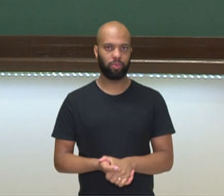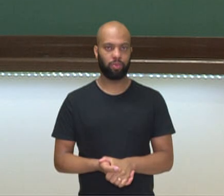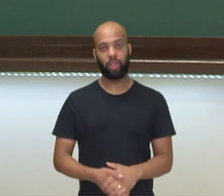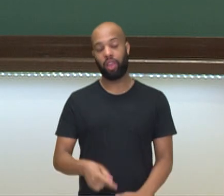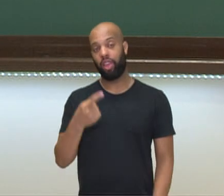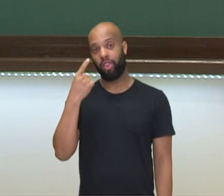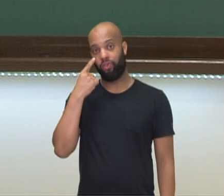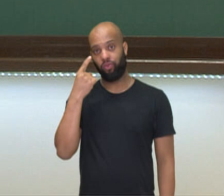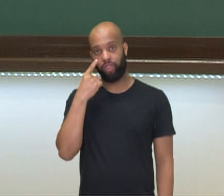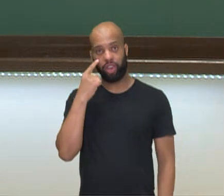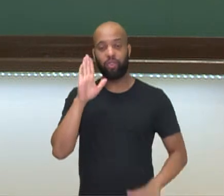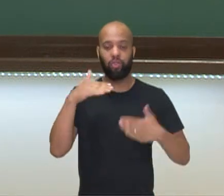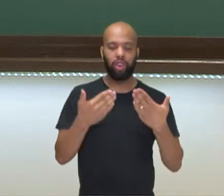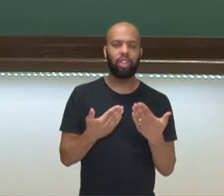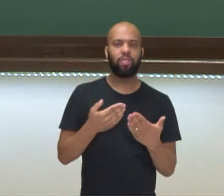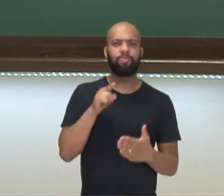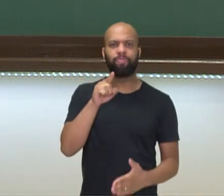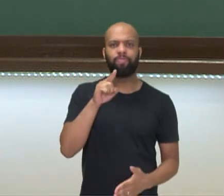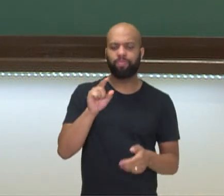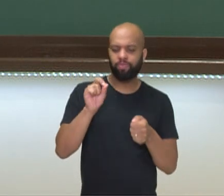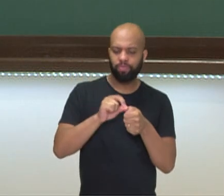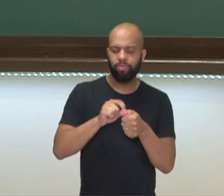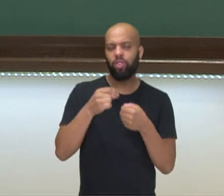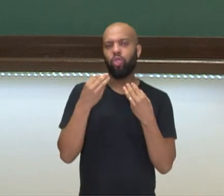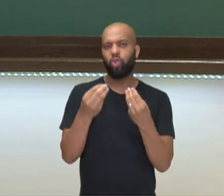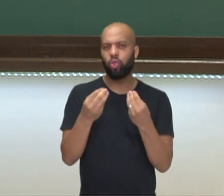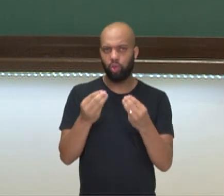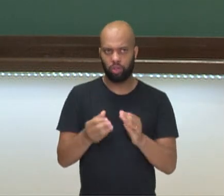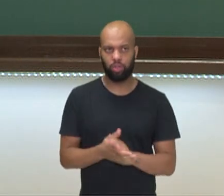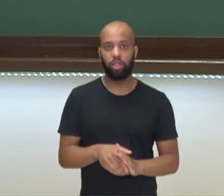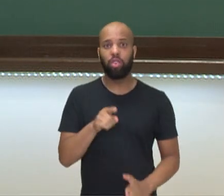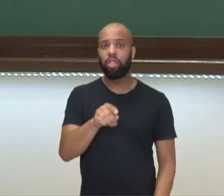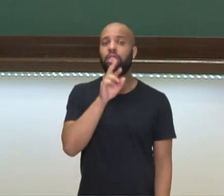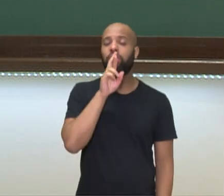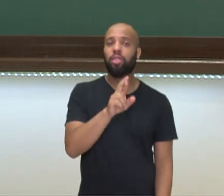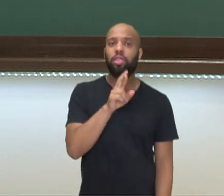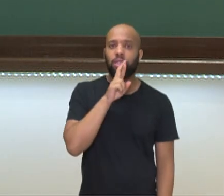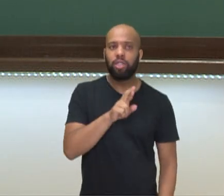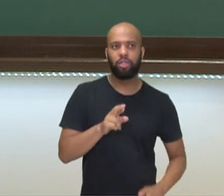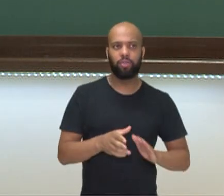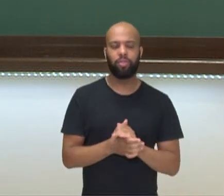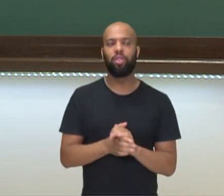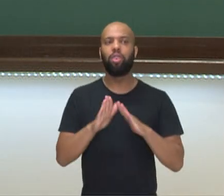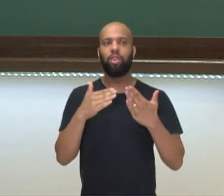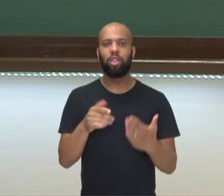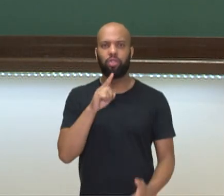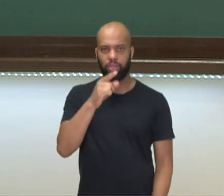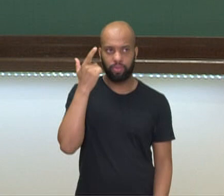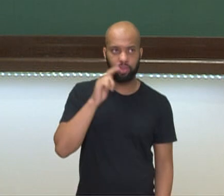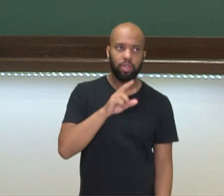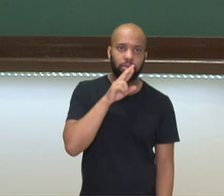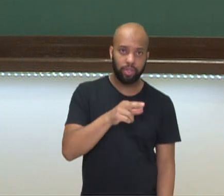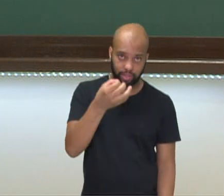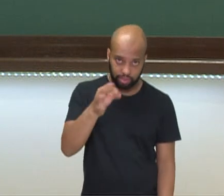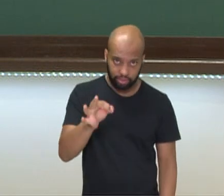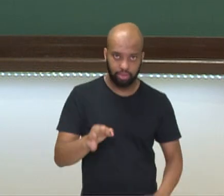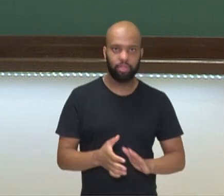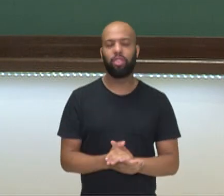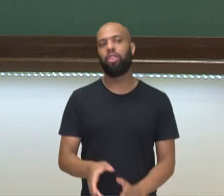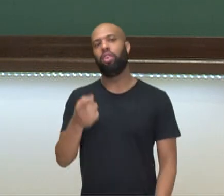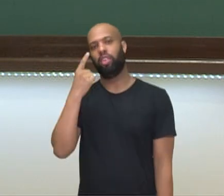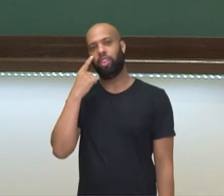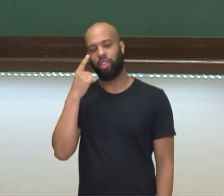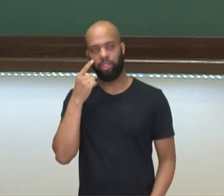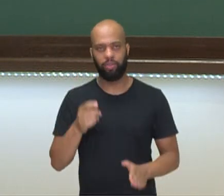A ver? E aí, como é que vocês fizeram? Como é que vocês responderam? Será que vocês acertaram? Olha